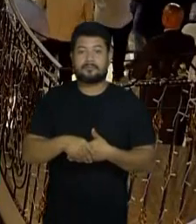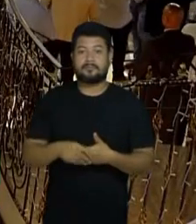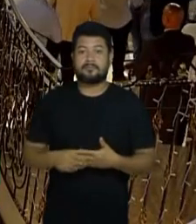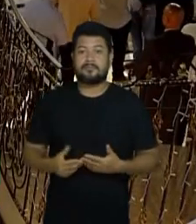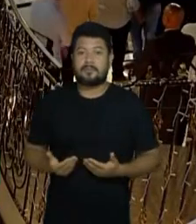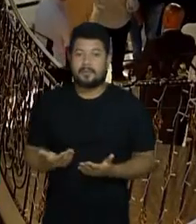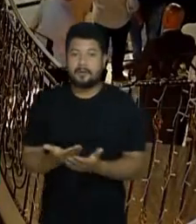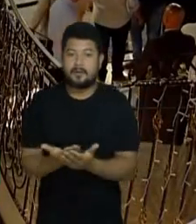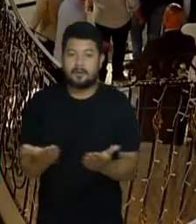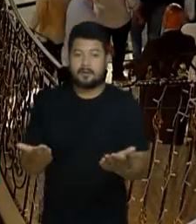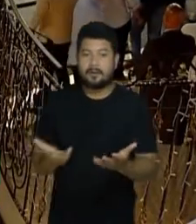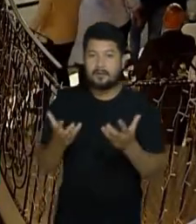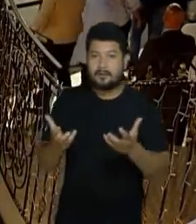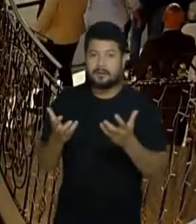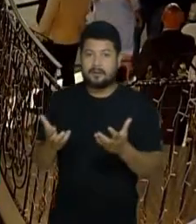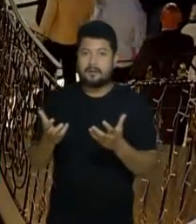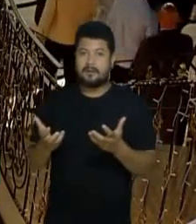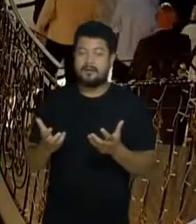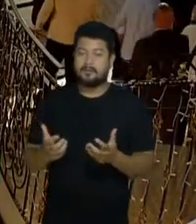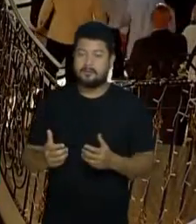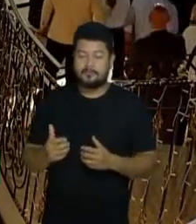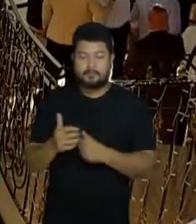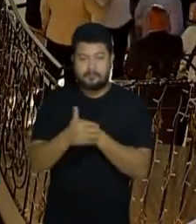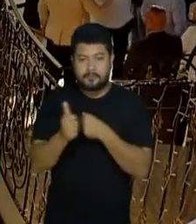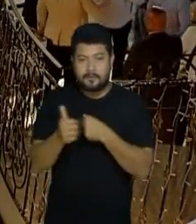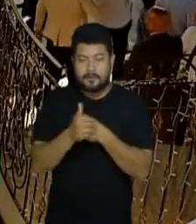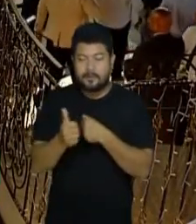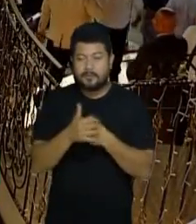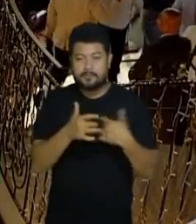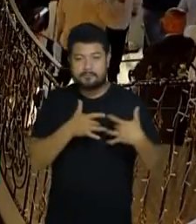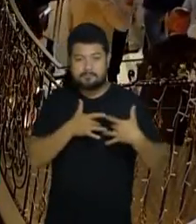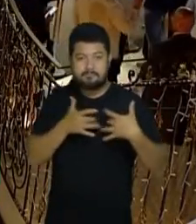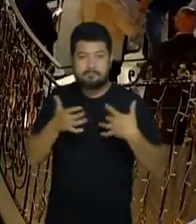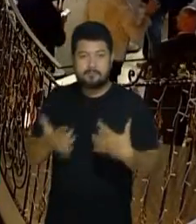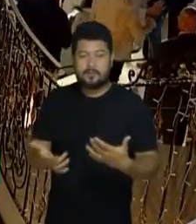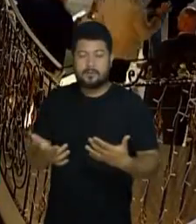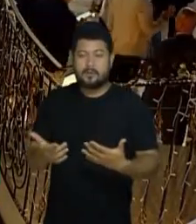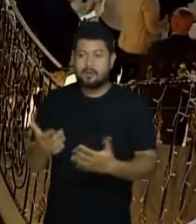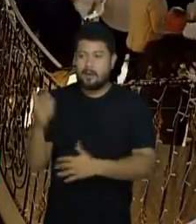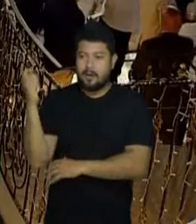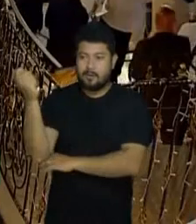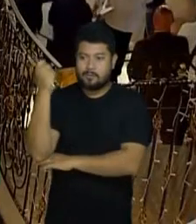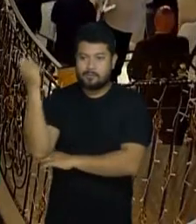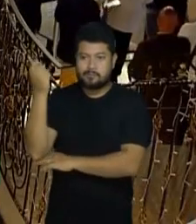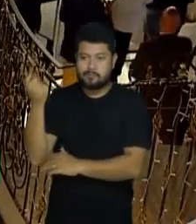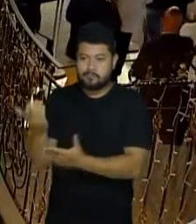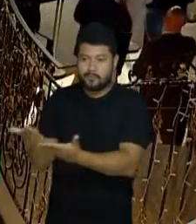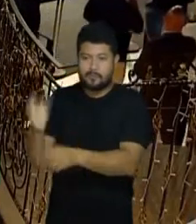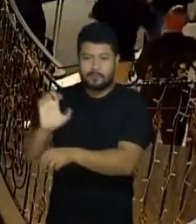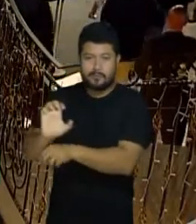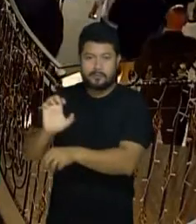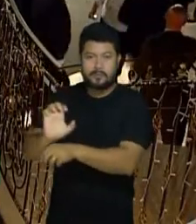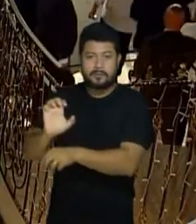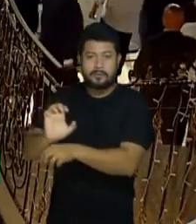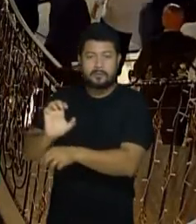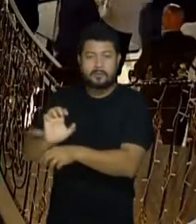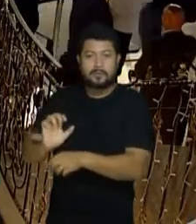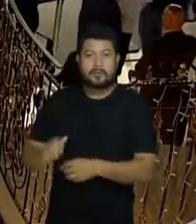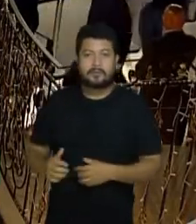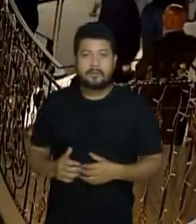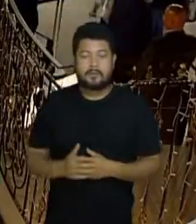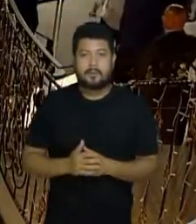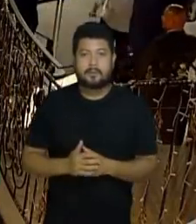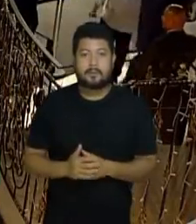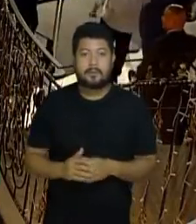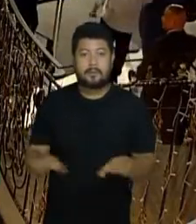aqui externar o nosso carinho e solidariedade, senhor presidente, ao povo do Rio Grande do Sul. E